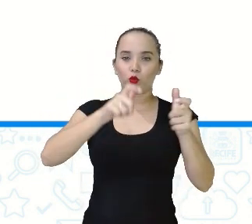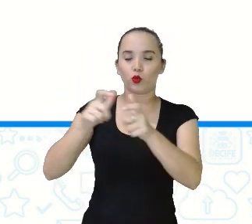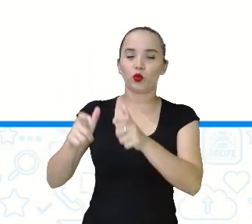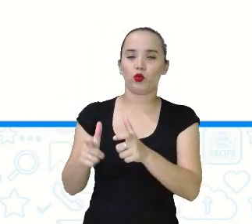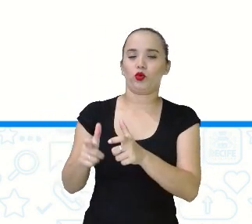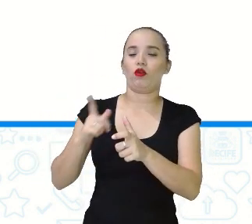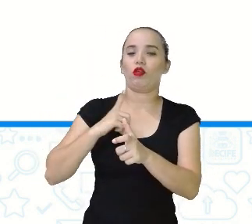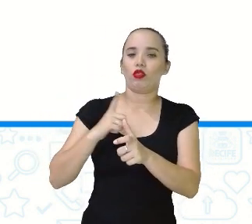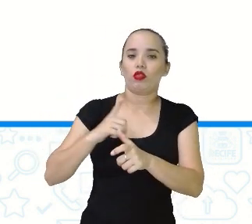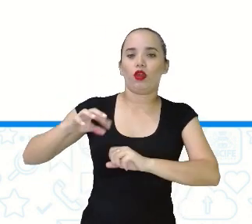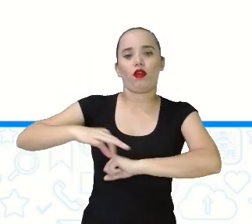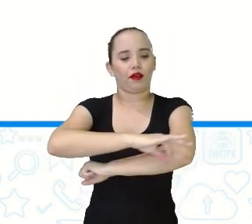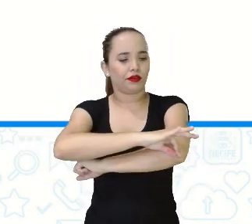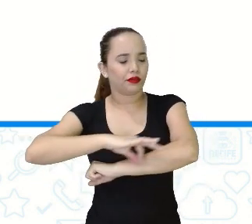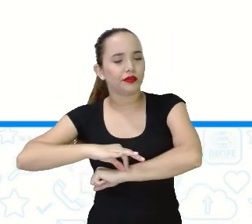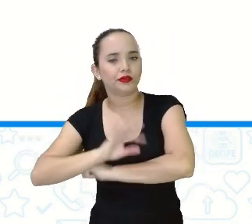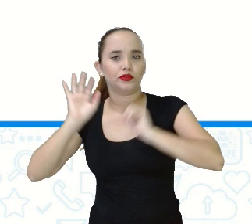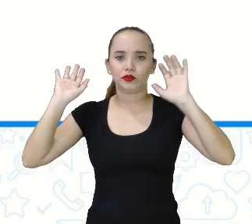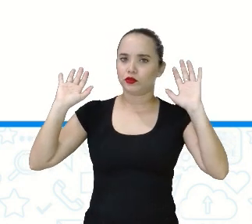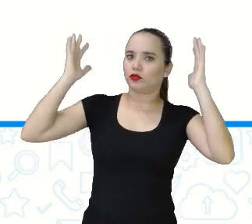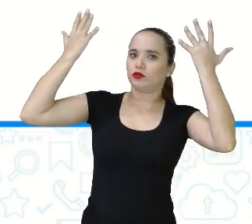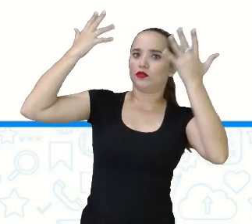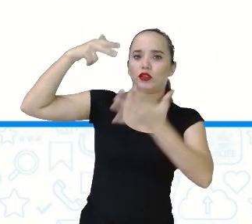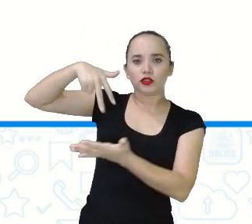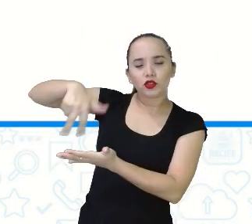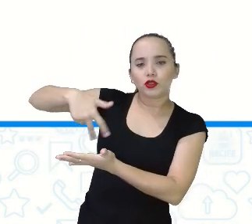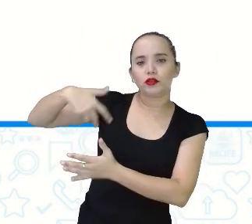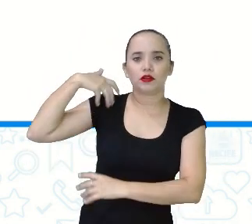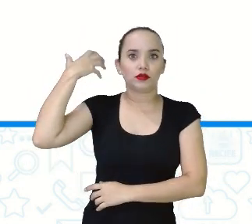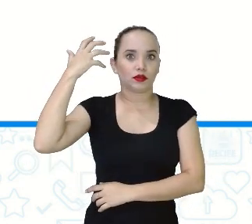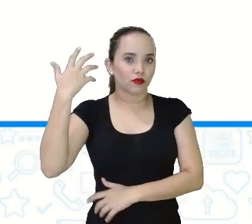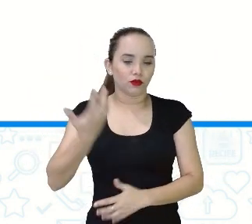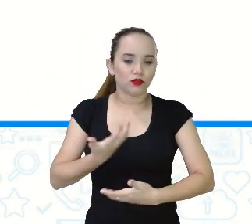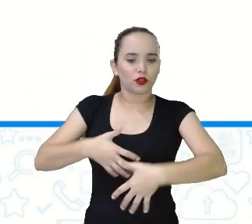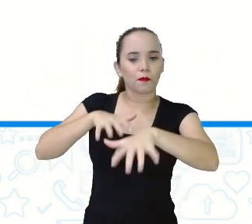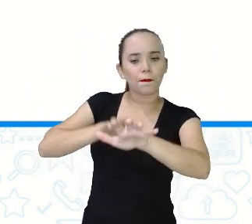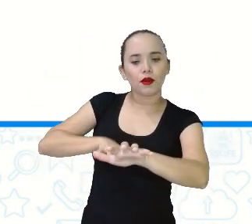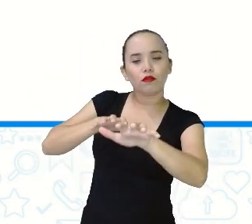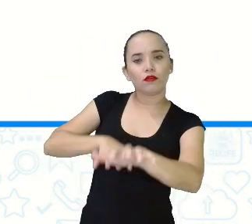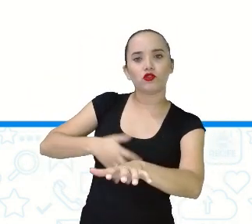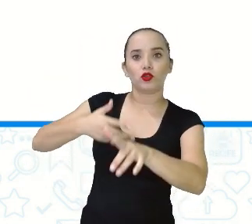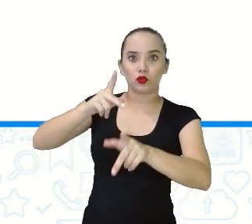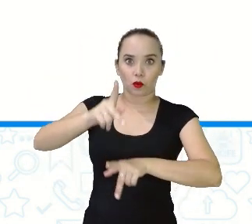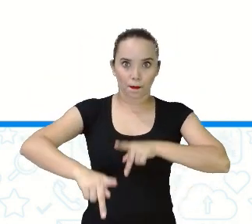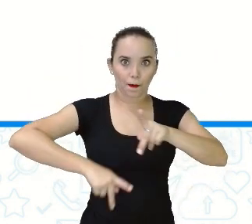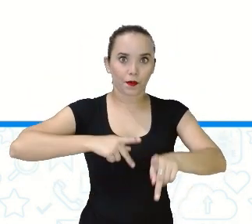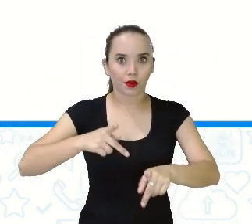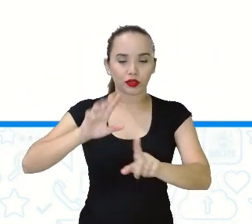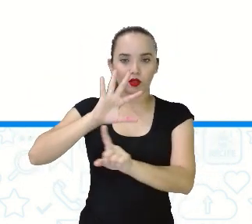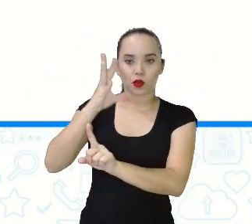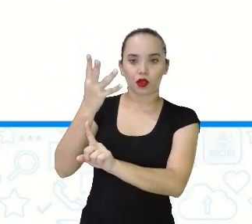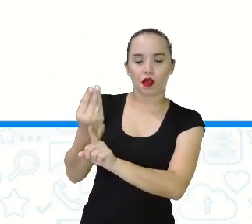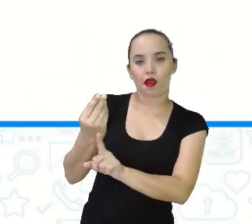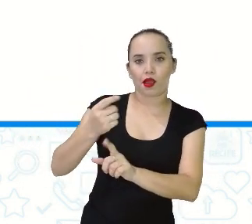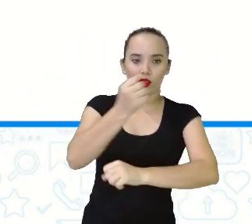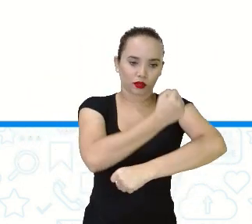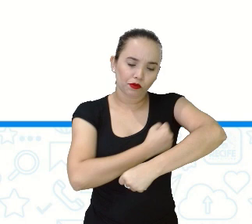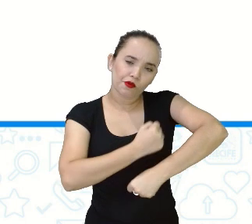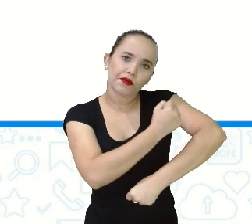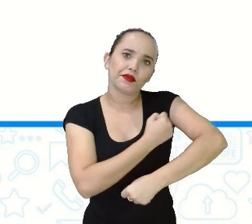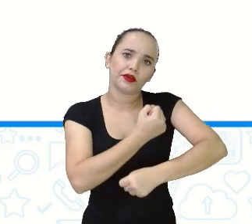festas, as danças, música, manifestações populares, arte, culinária, entre